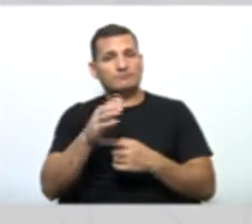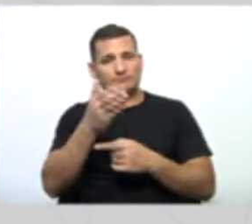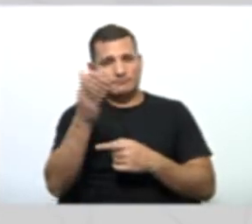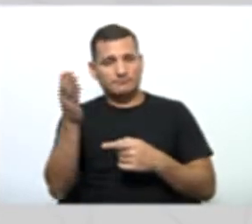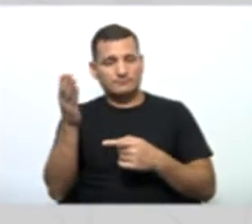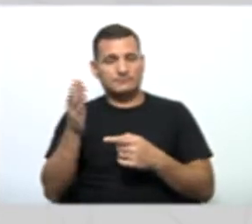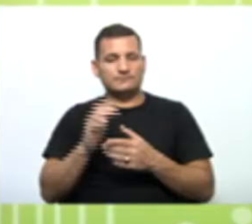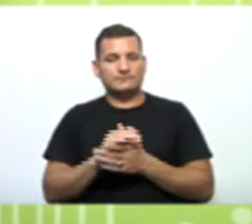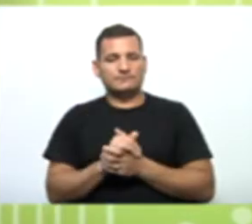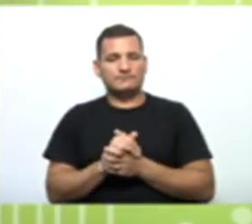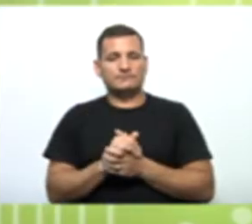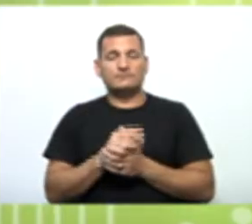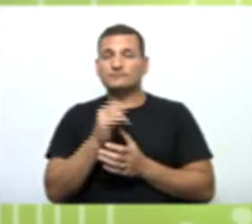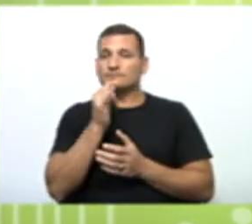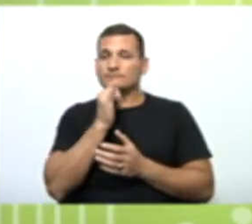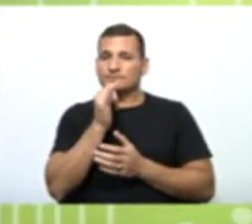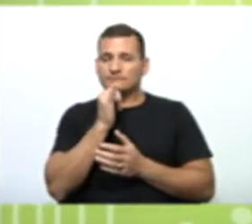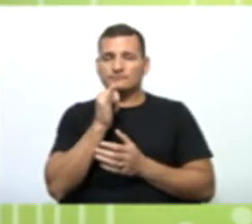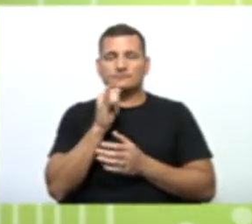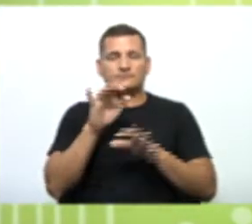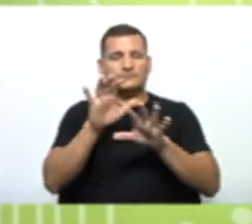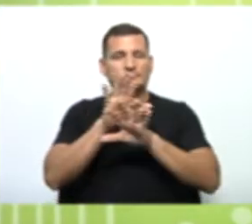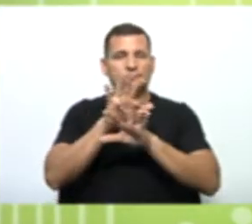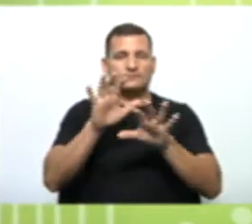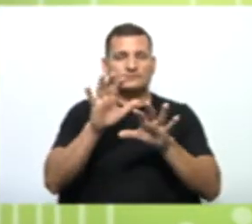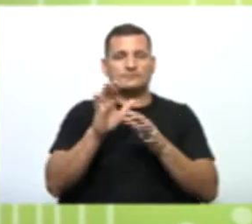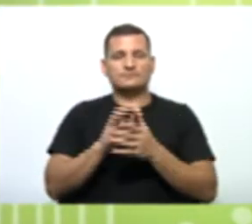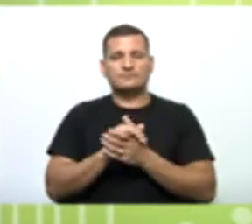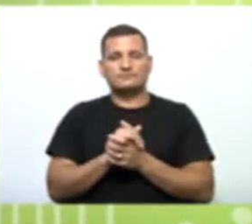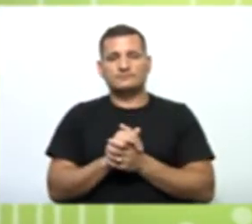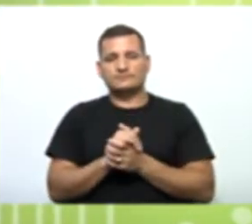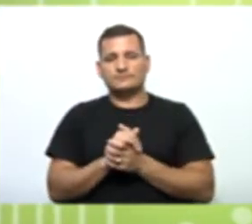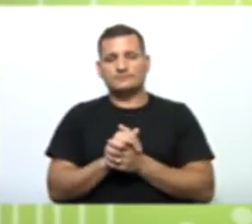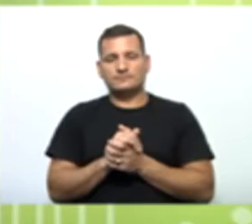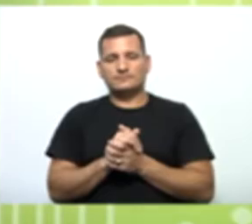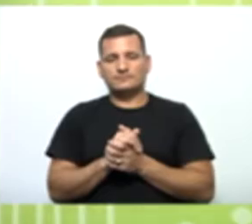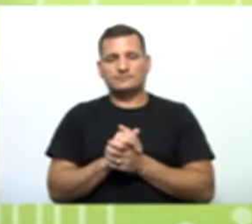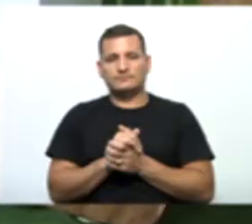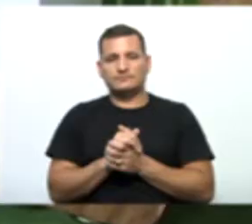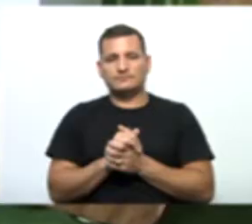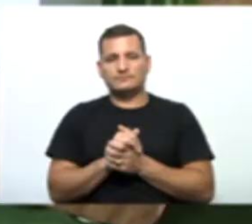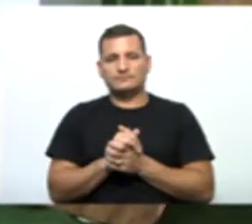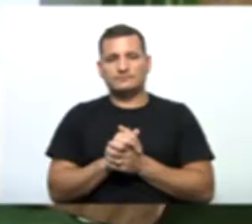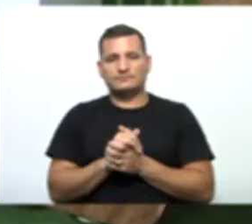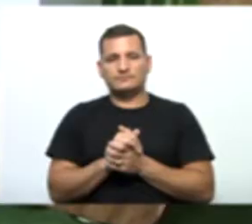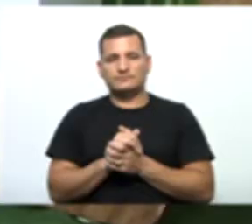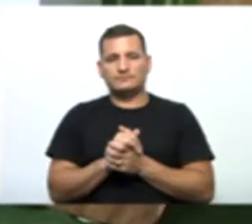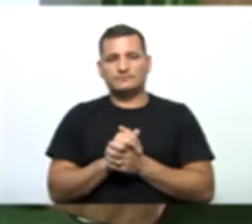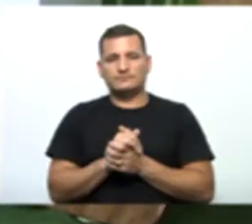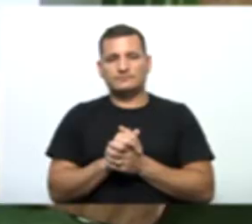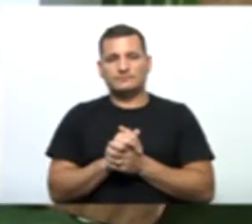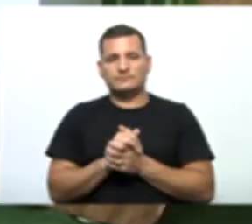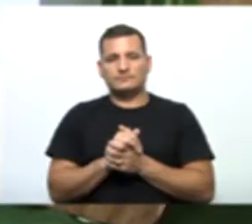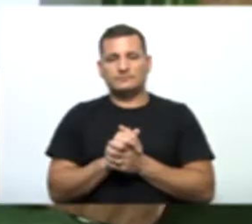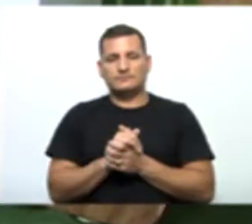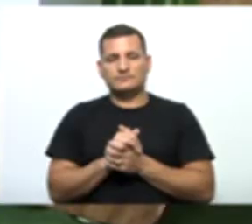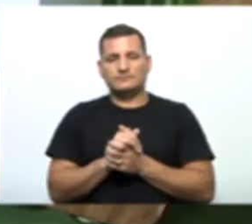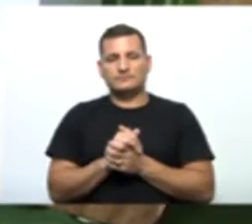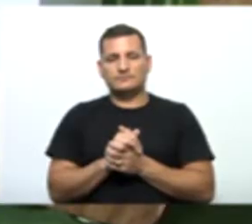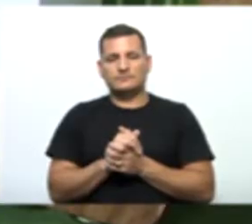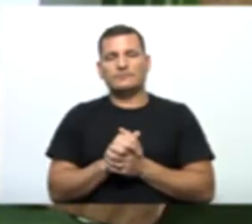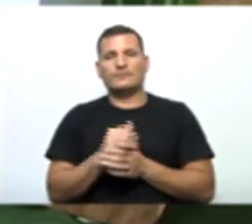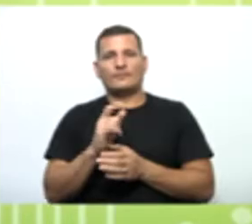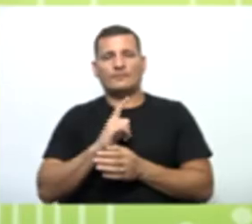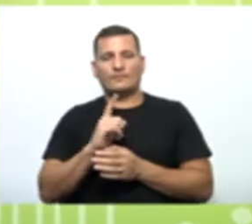iniciar aqui, ó, um exemplo claro de contraste. Veja bem aqui, ó. Olha aqui, eu tenho aqui no